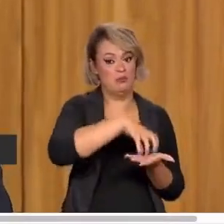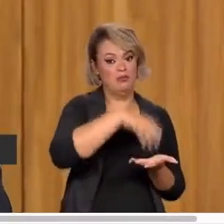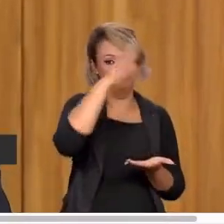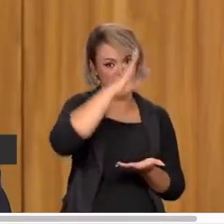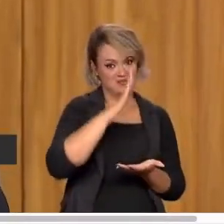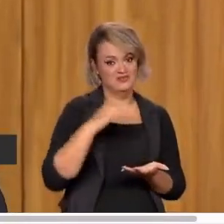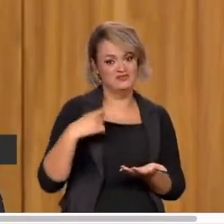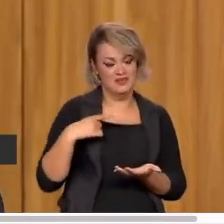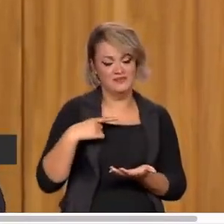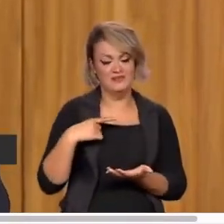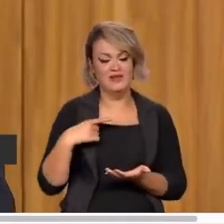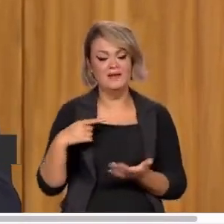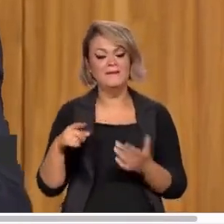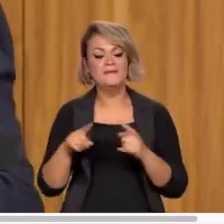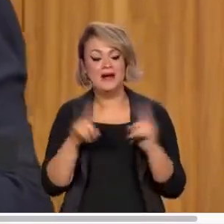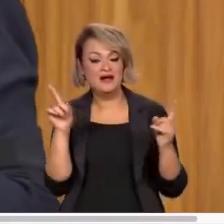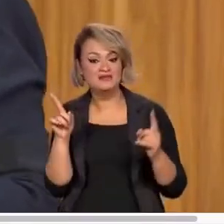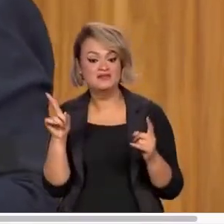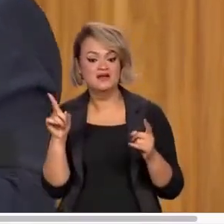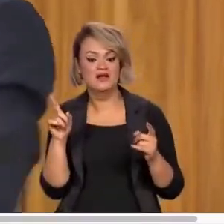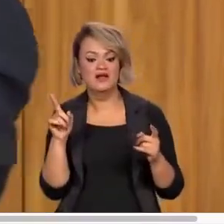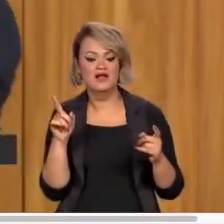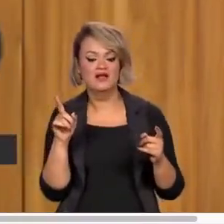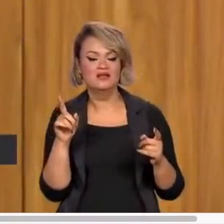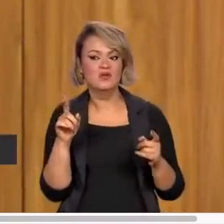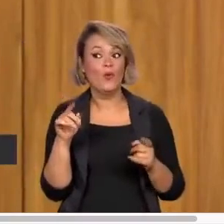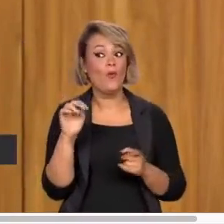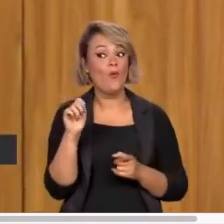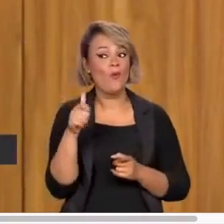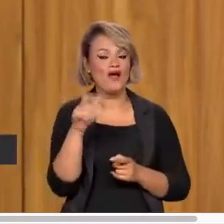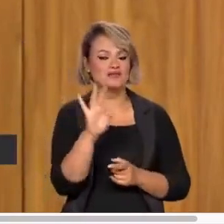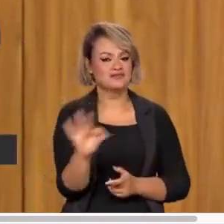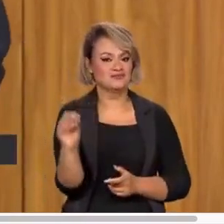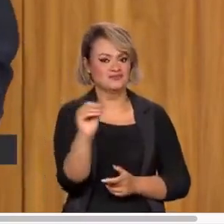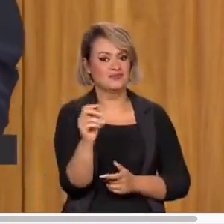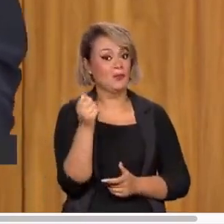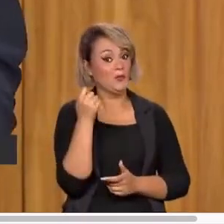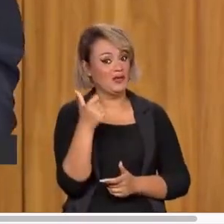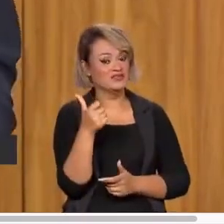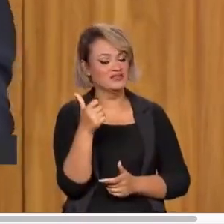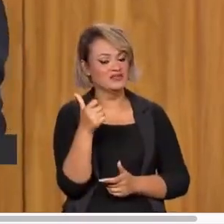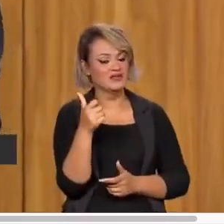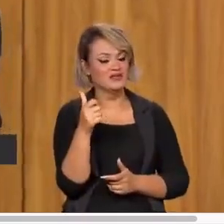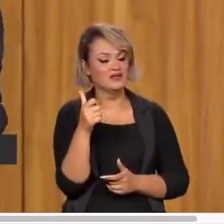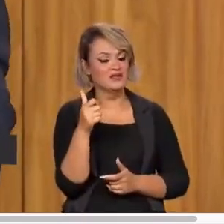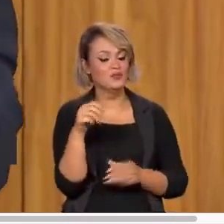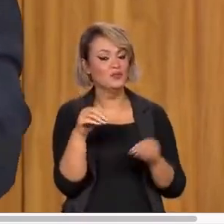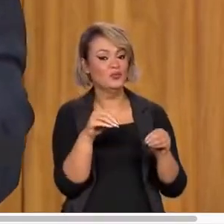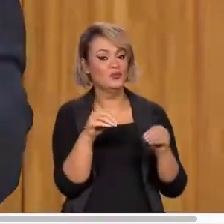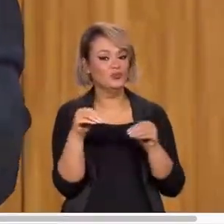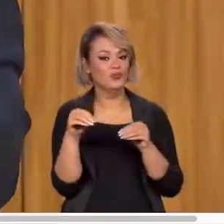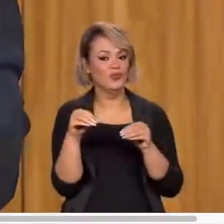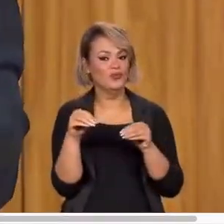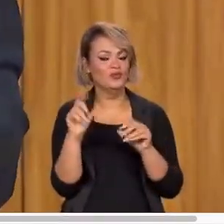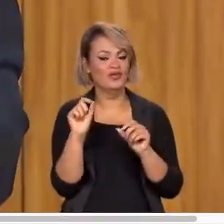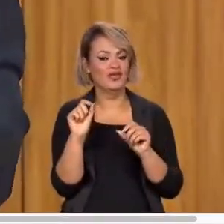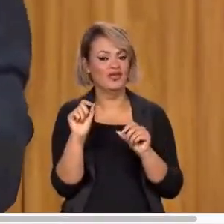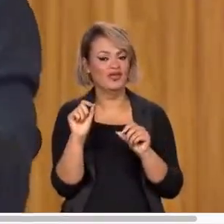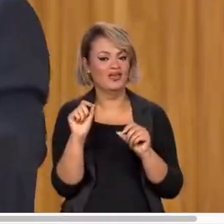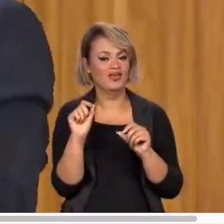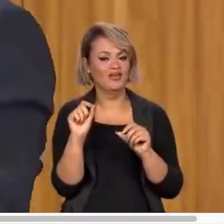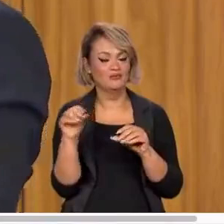mas quero testemunhar que quase todas mudaram o seu posicionamento